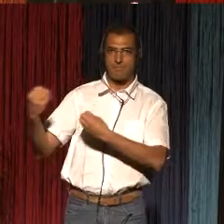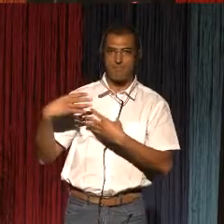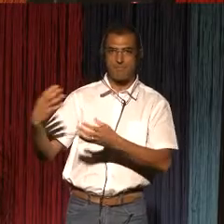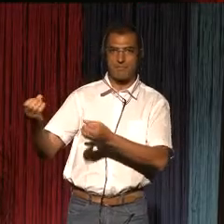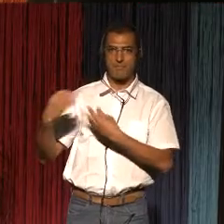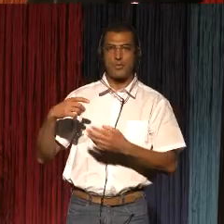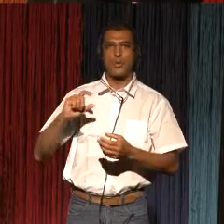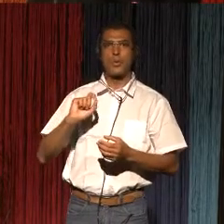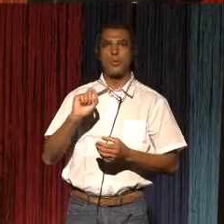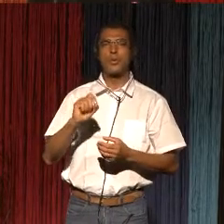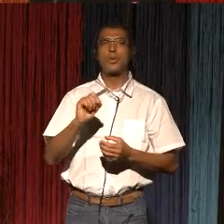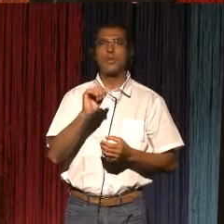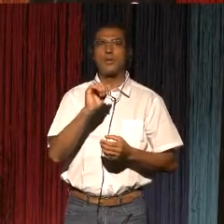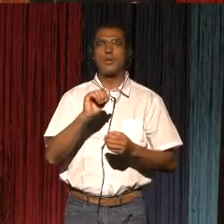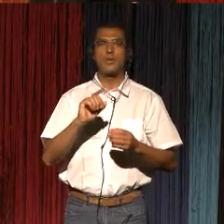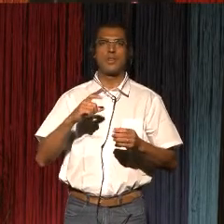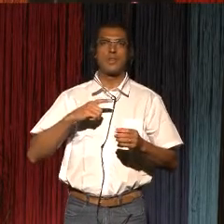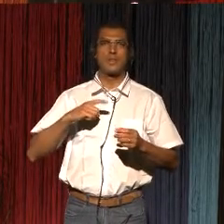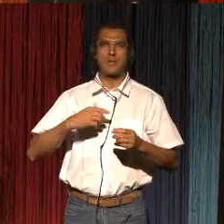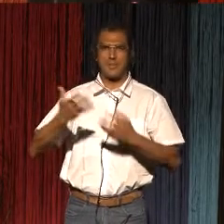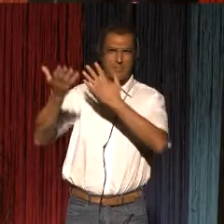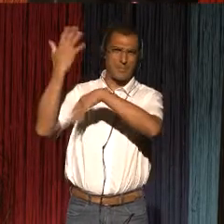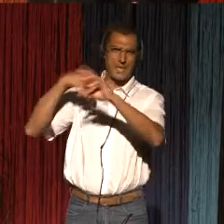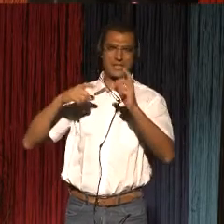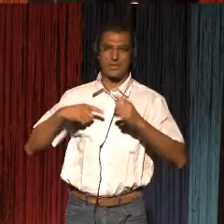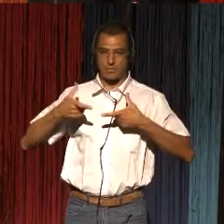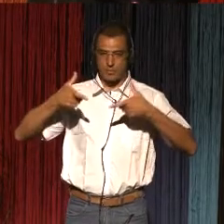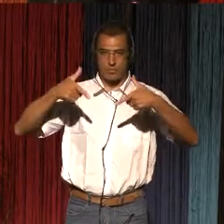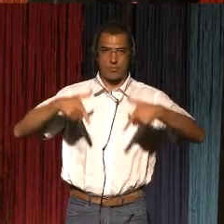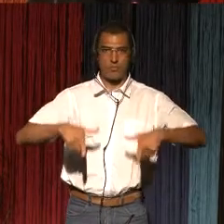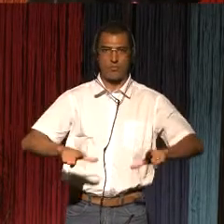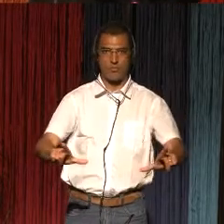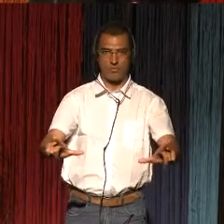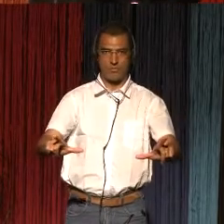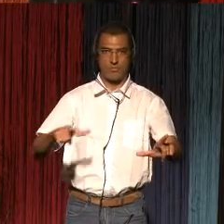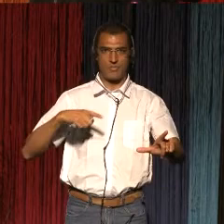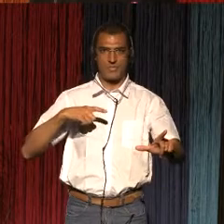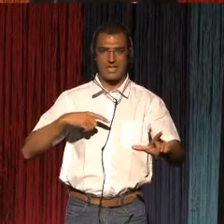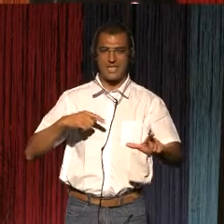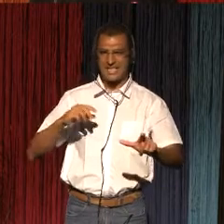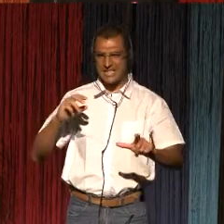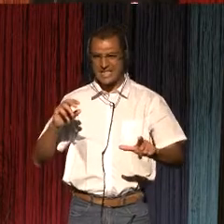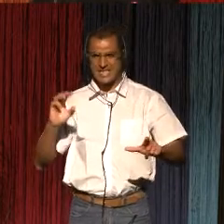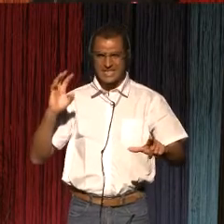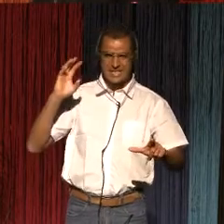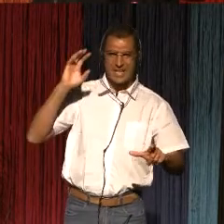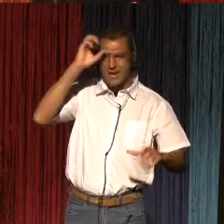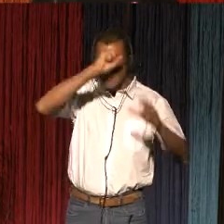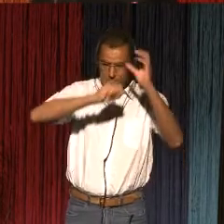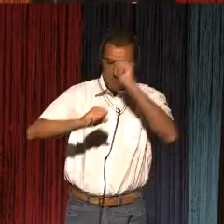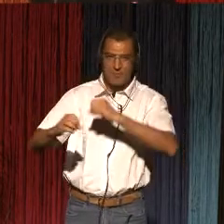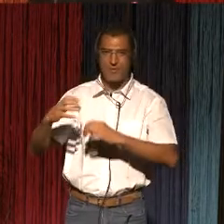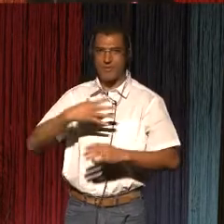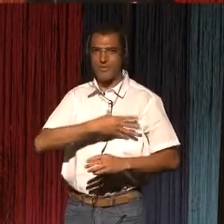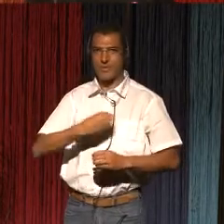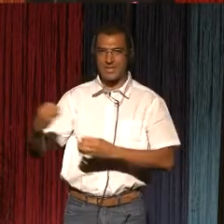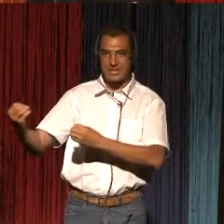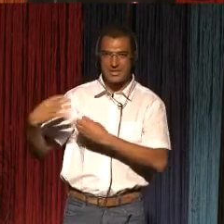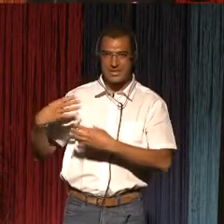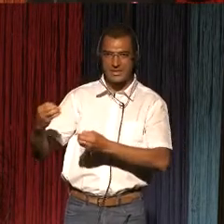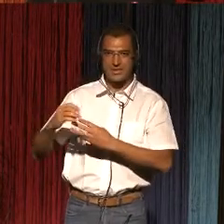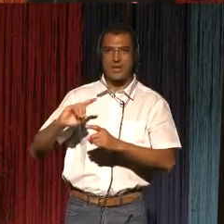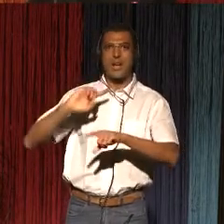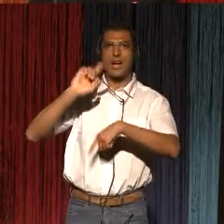como programar um videocassete. Foi uma aula maravilhosa. Agora, uma semana depois, quando eu fui programar o meu videocassete, será que eu